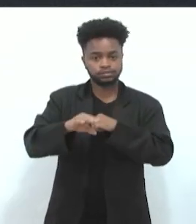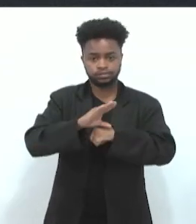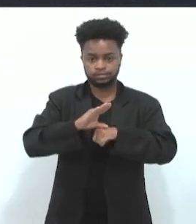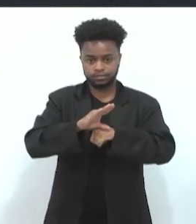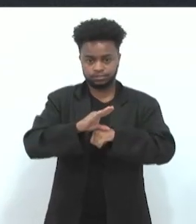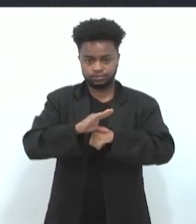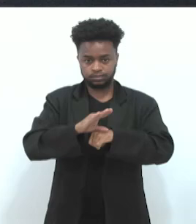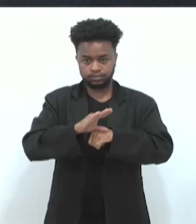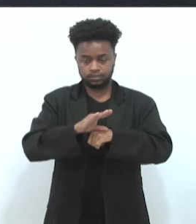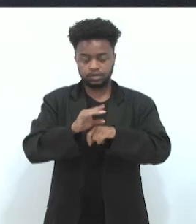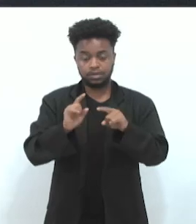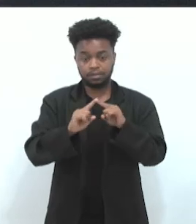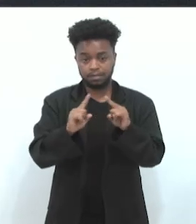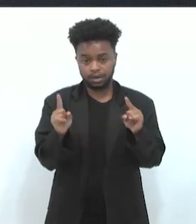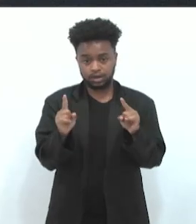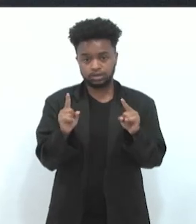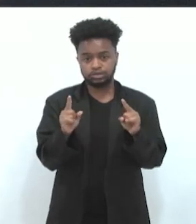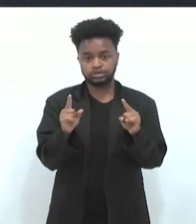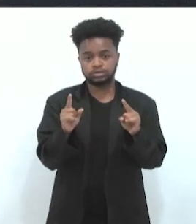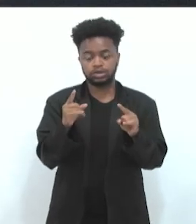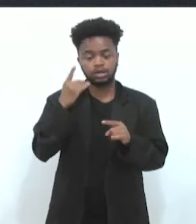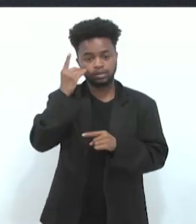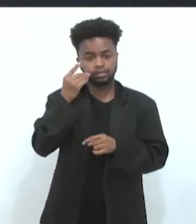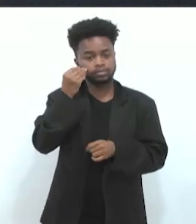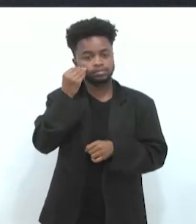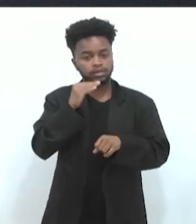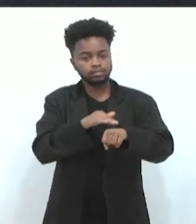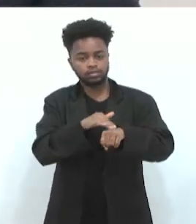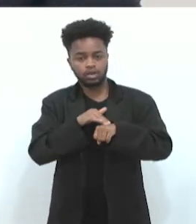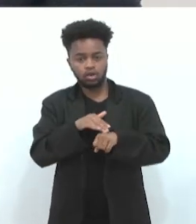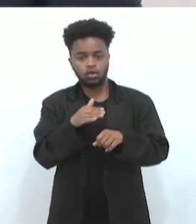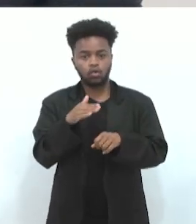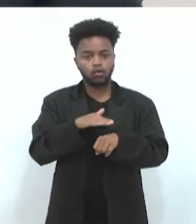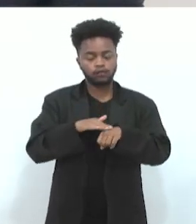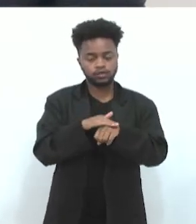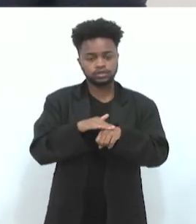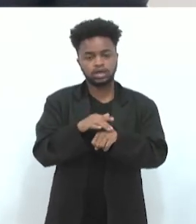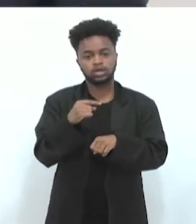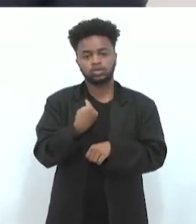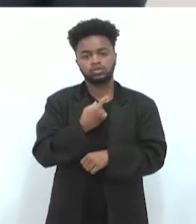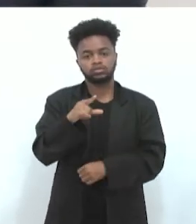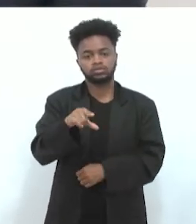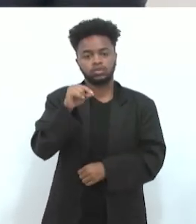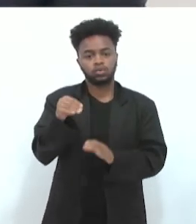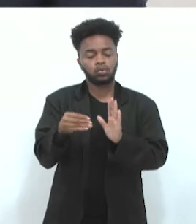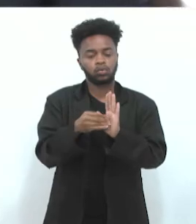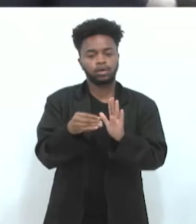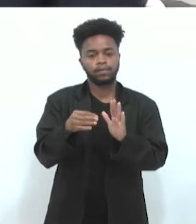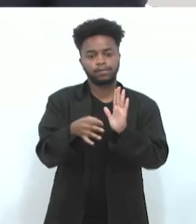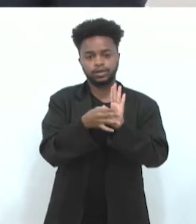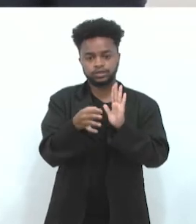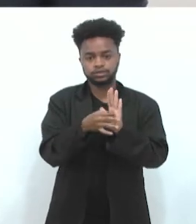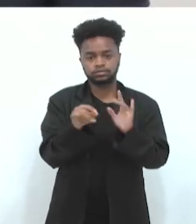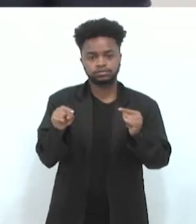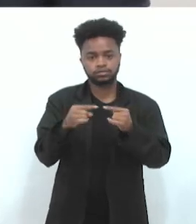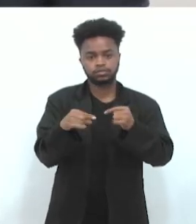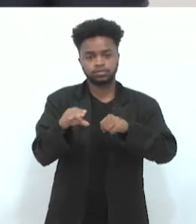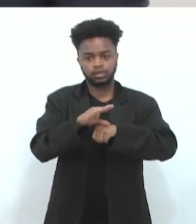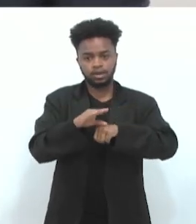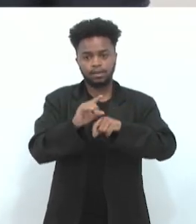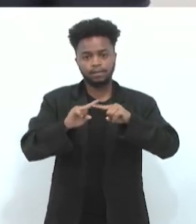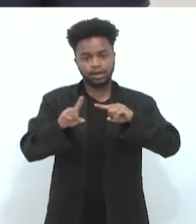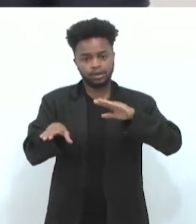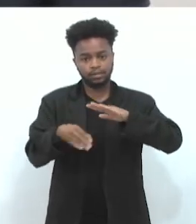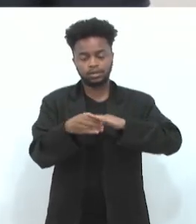Sim. Mas os deputados vieram conversar e tudo mais, a gente optou em dar um parecer pela constitucionalidade com emendas para depois